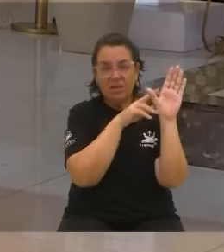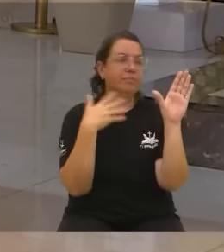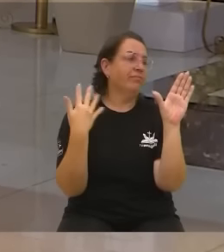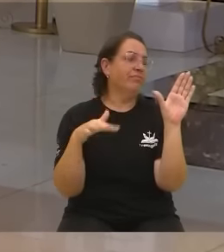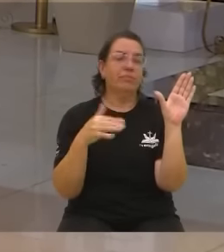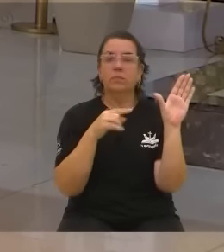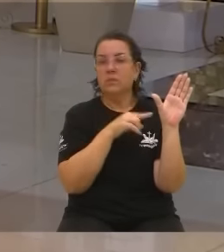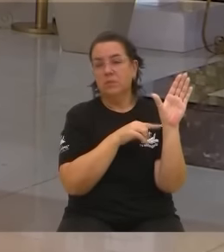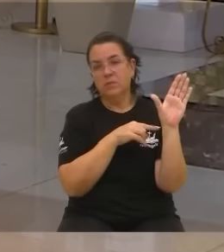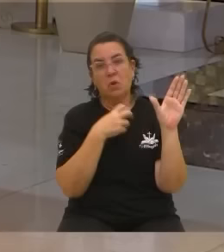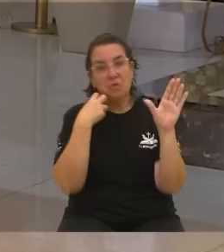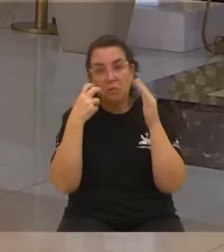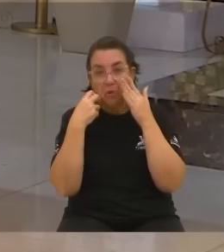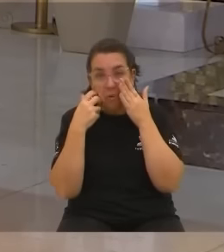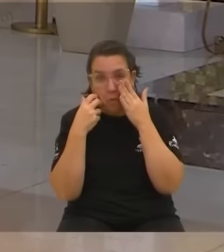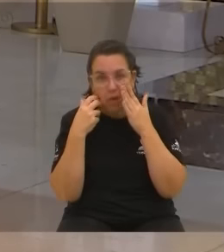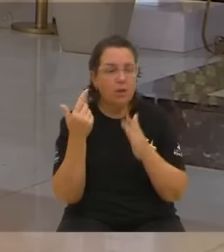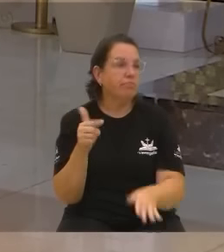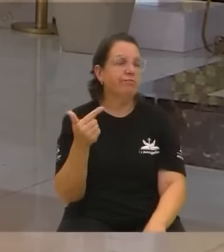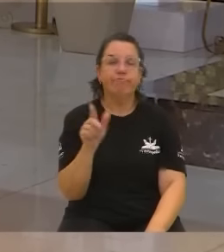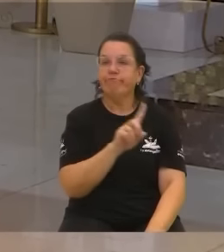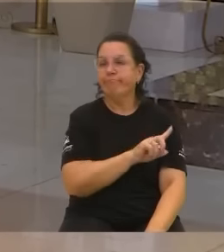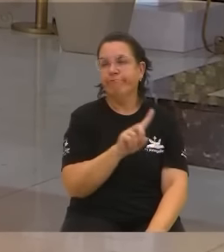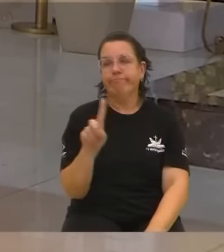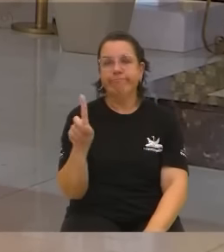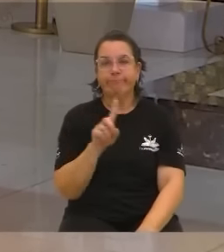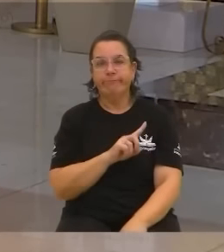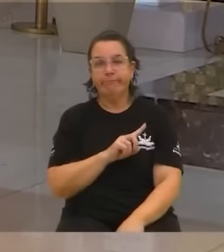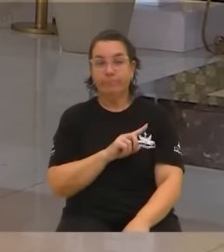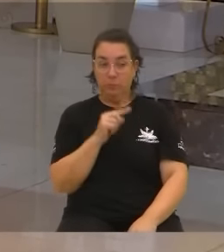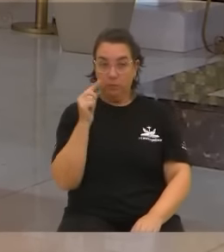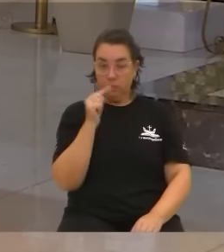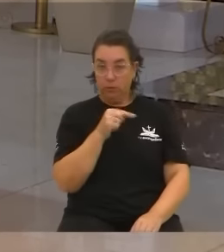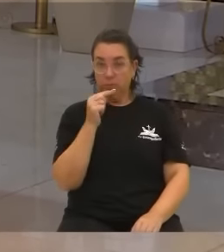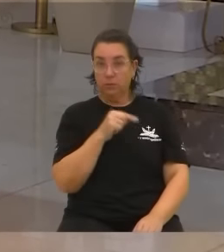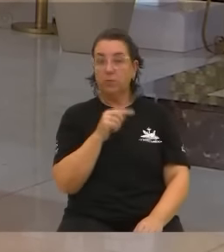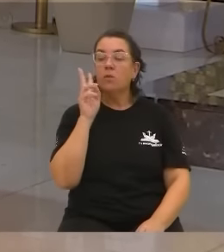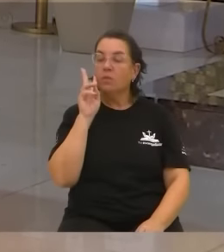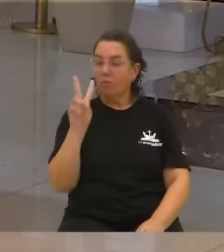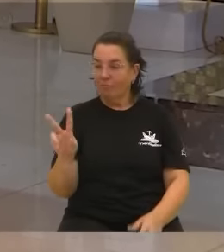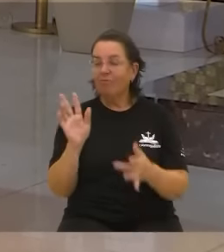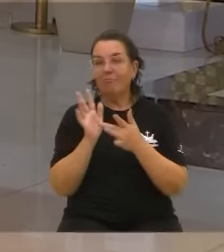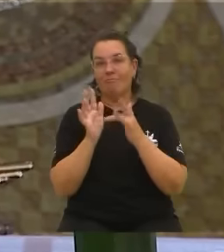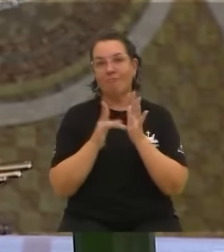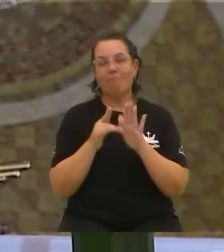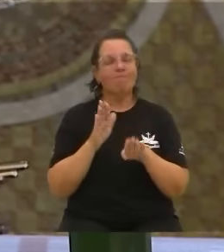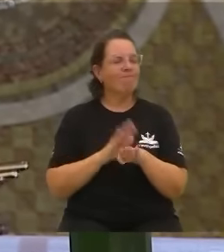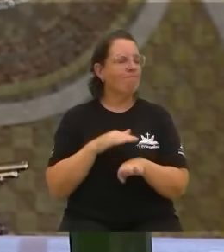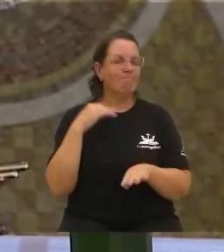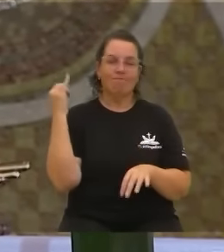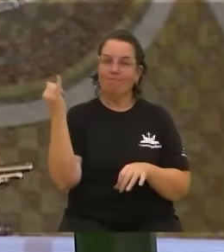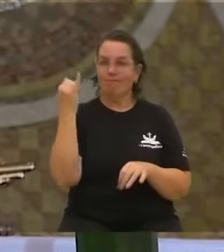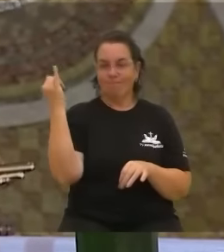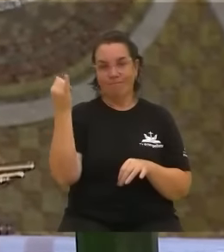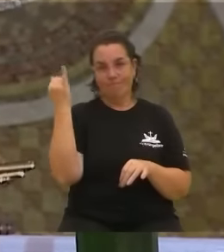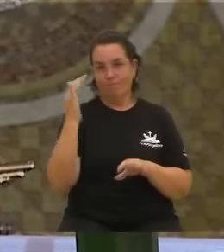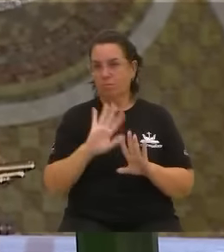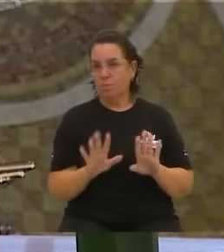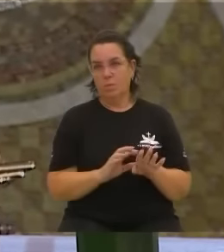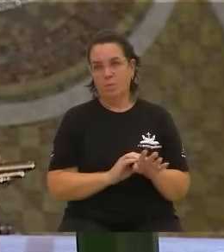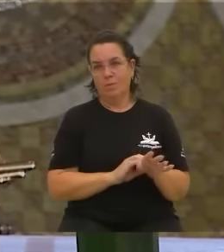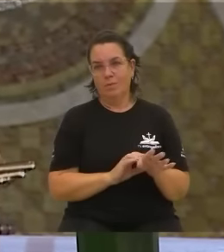Ele não teve vergonha. Para ele, ver Jesus lhe